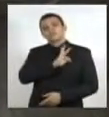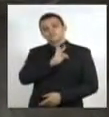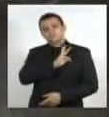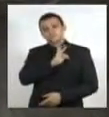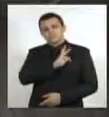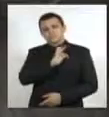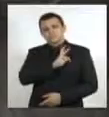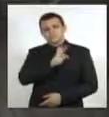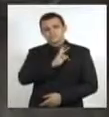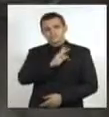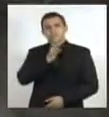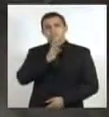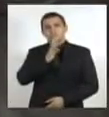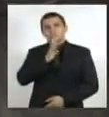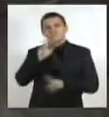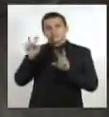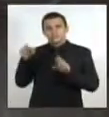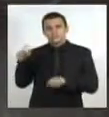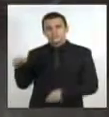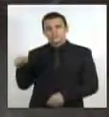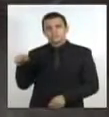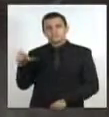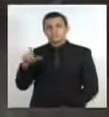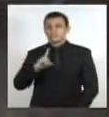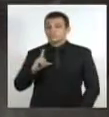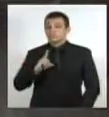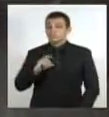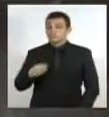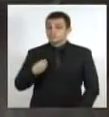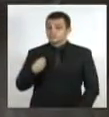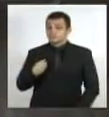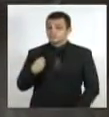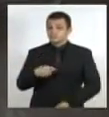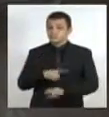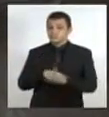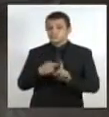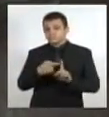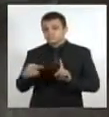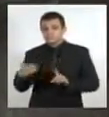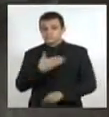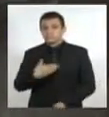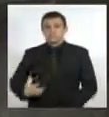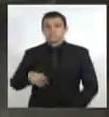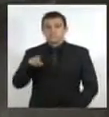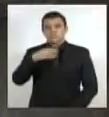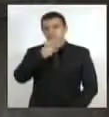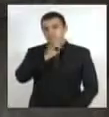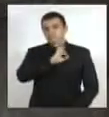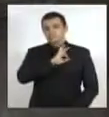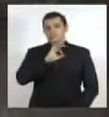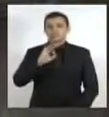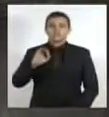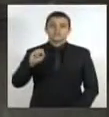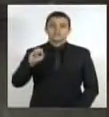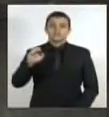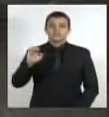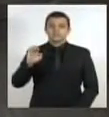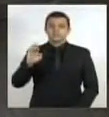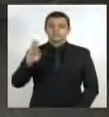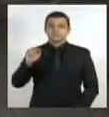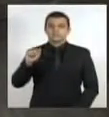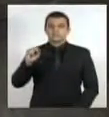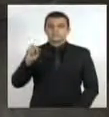renomado conhecimento na área. Passou um período sendo no governo anterior, que era o delegado Sebastião